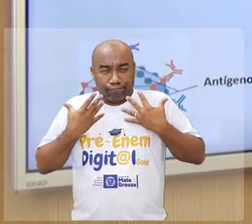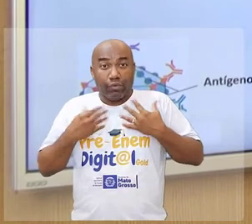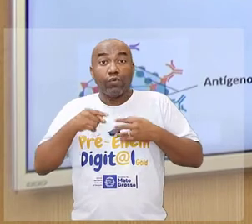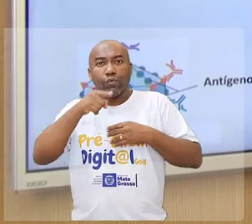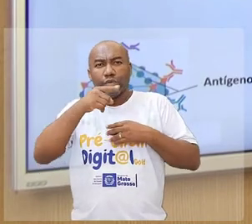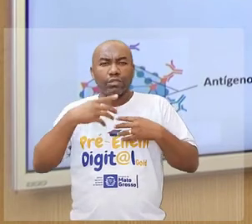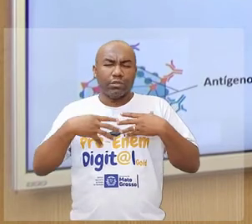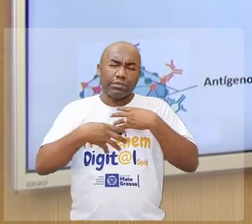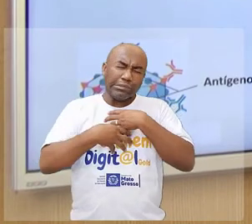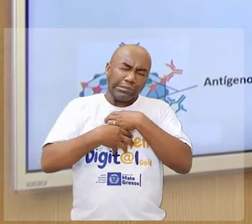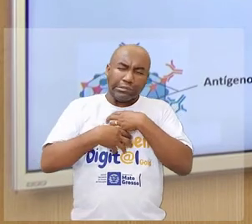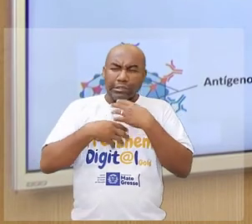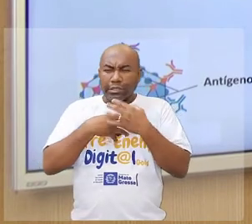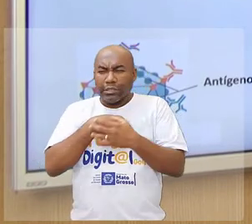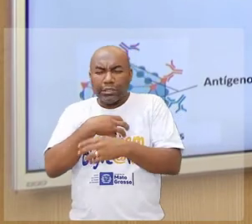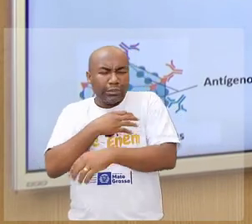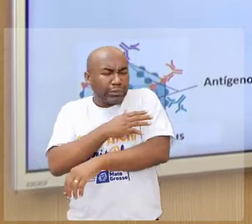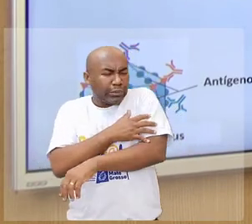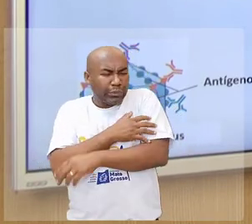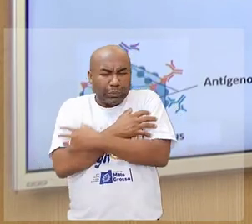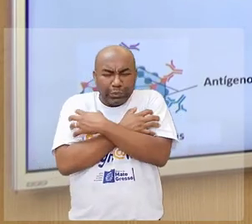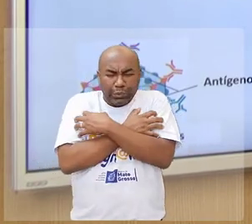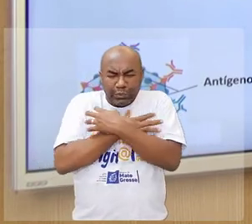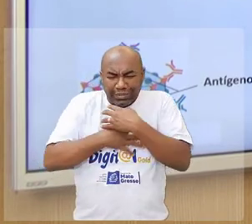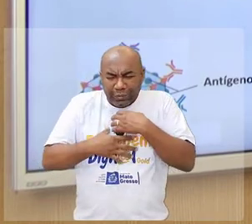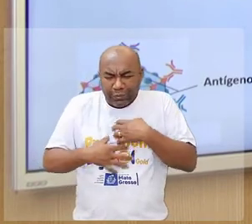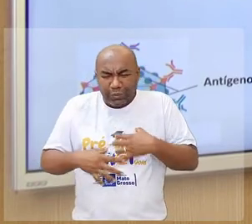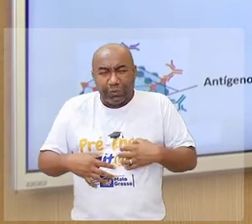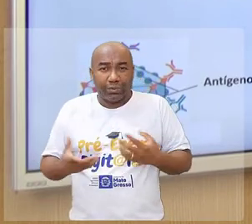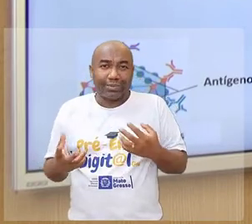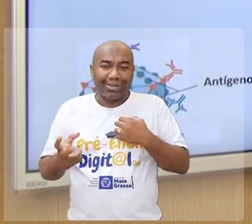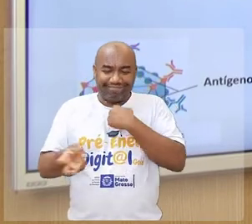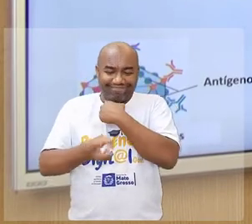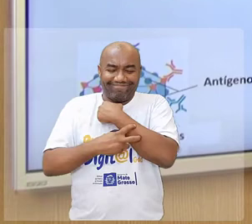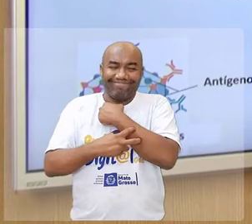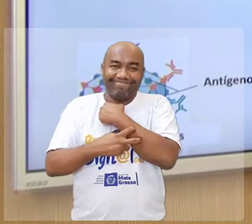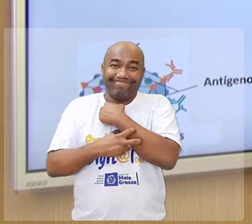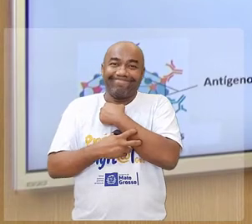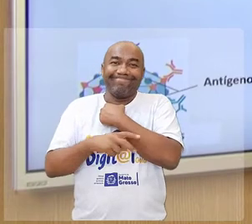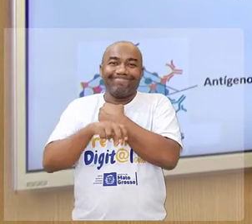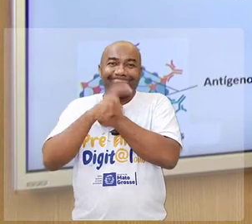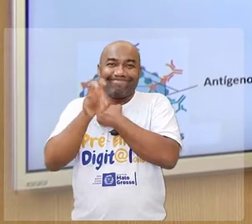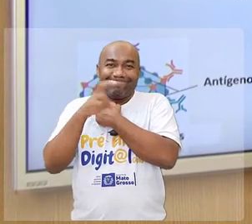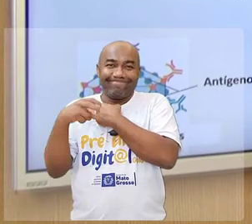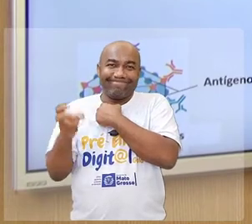sensibilização. Eu preciso que a partir de hoje você utilize o conceito